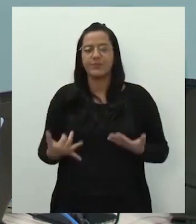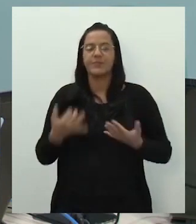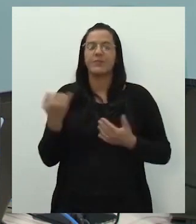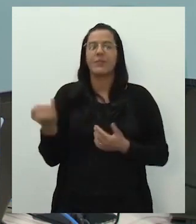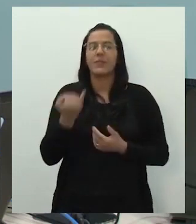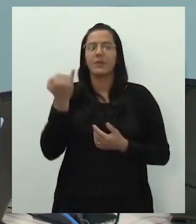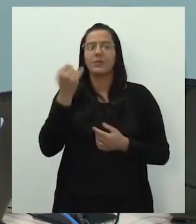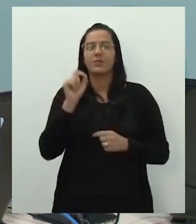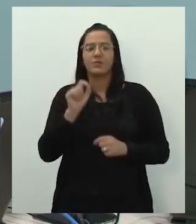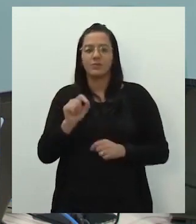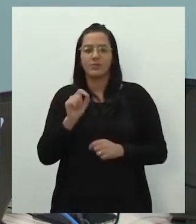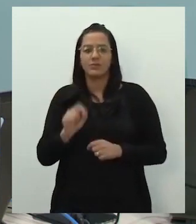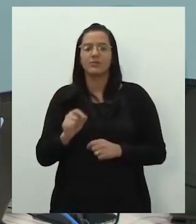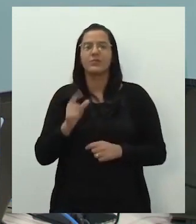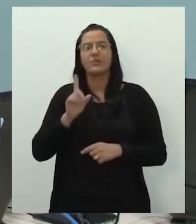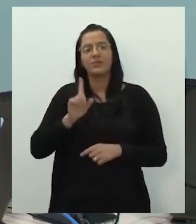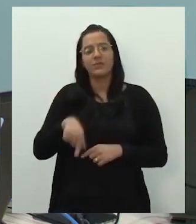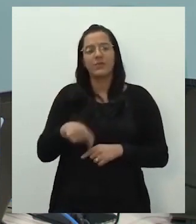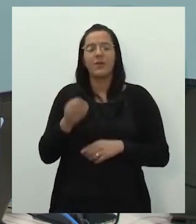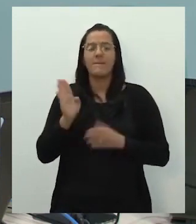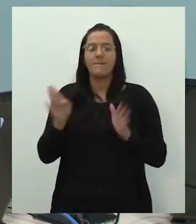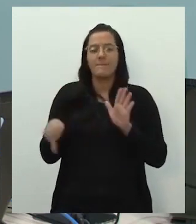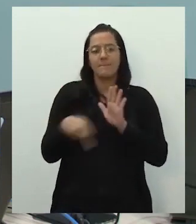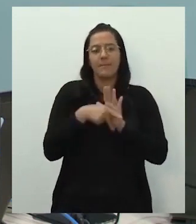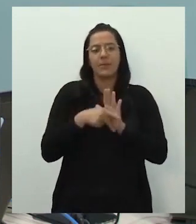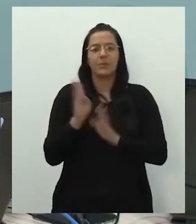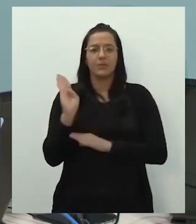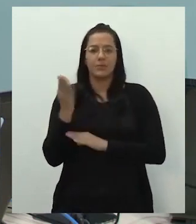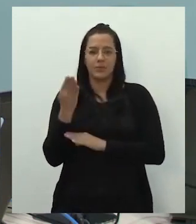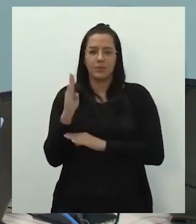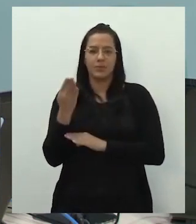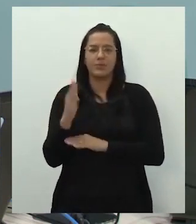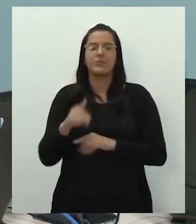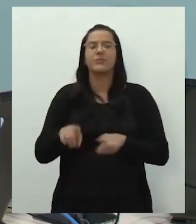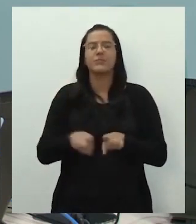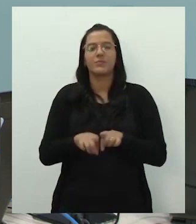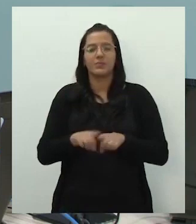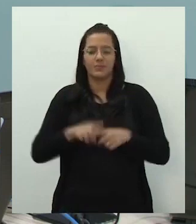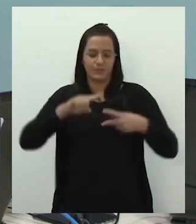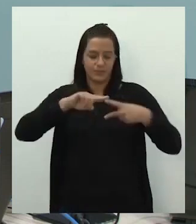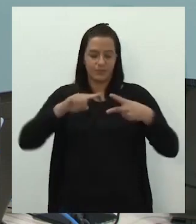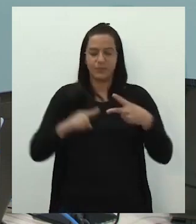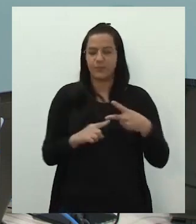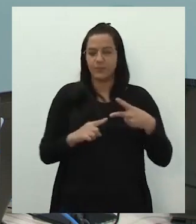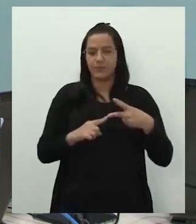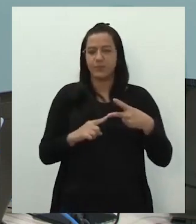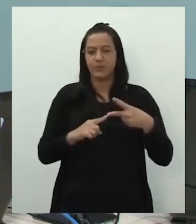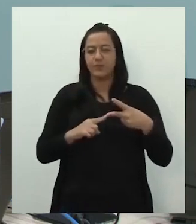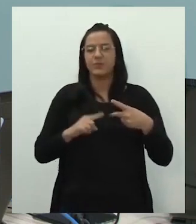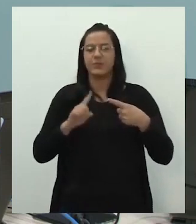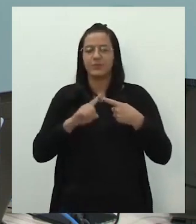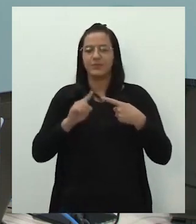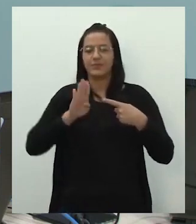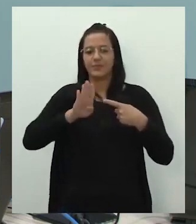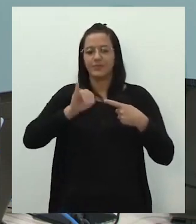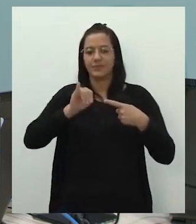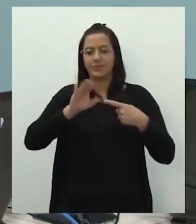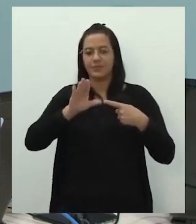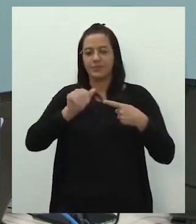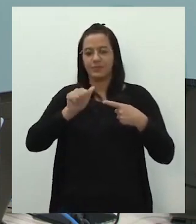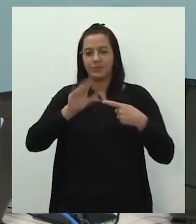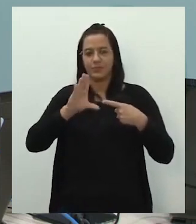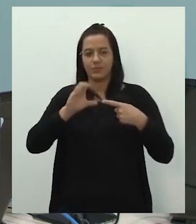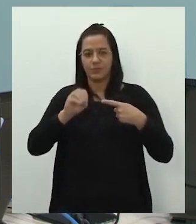fatores biológicos, o cálculo populacional ele pode ser influenciado por dois fatores, os abióticos e os